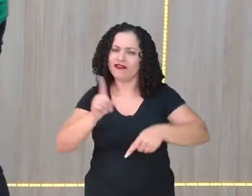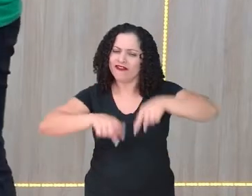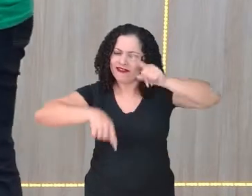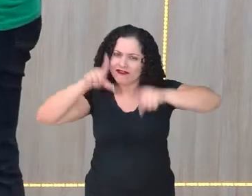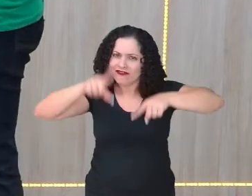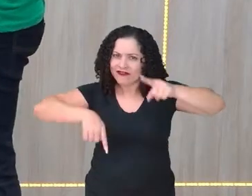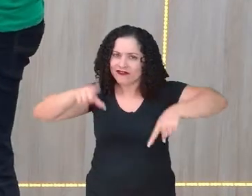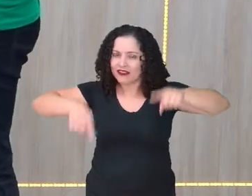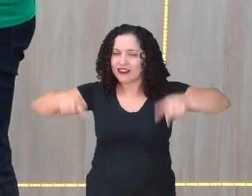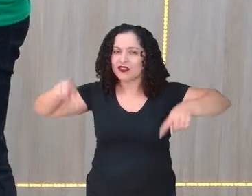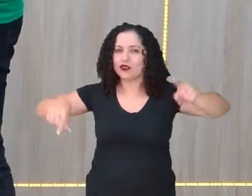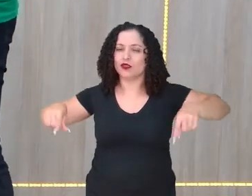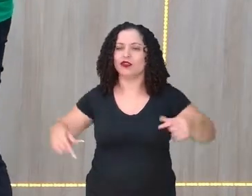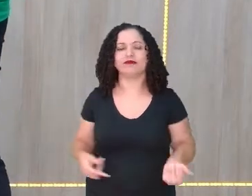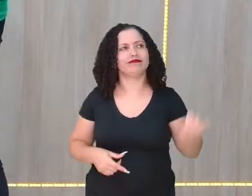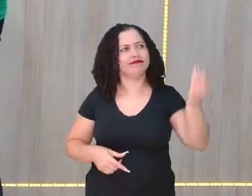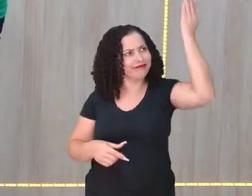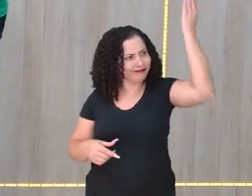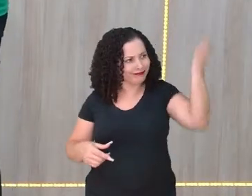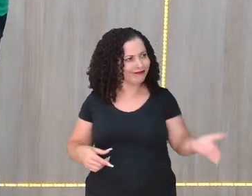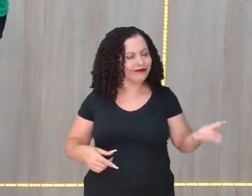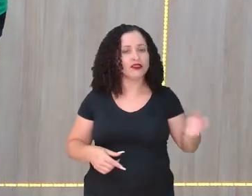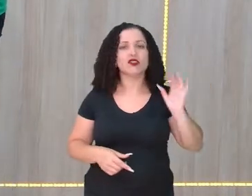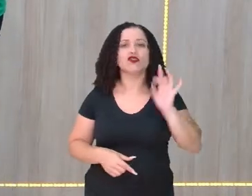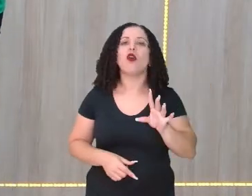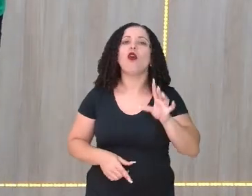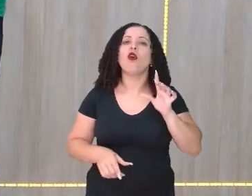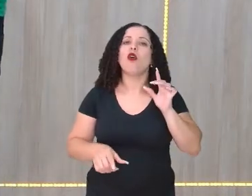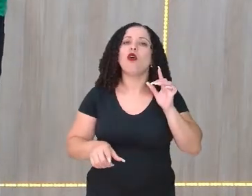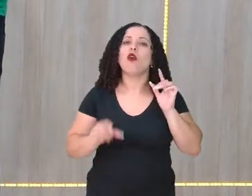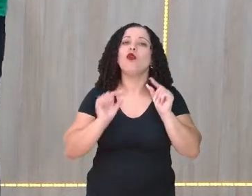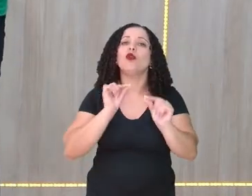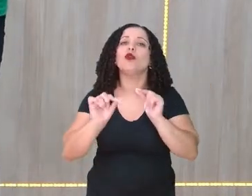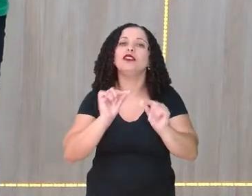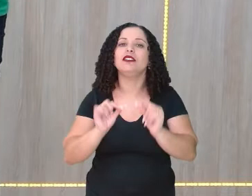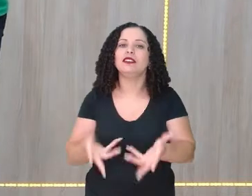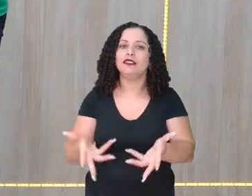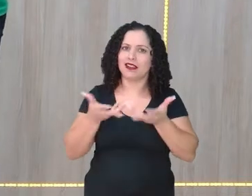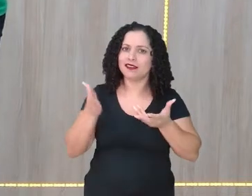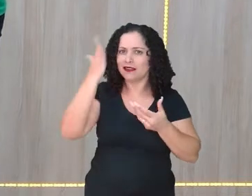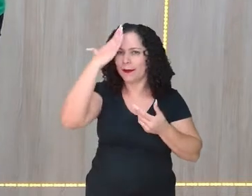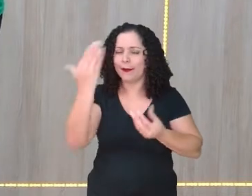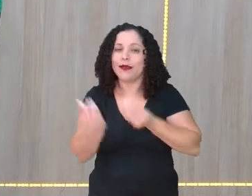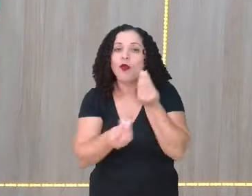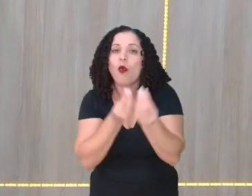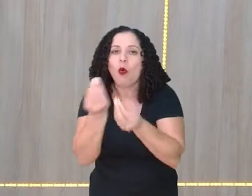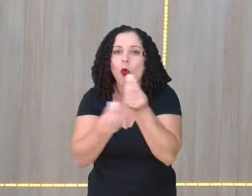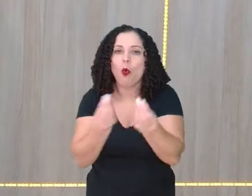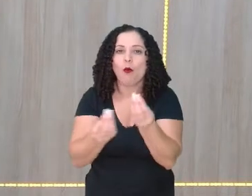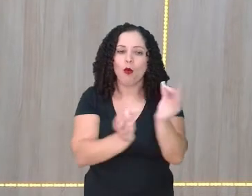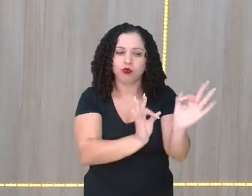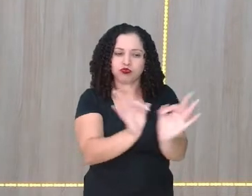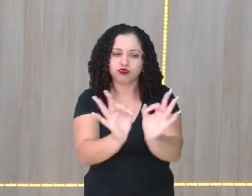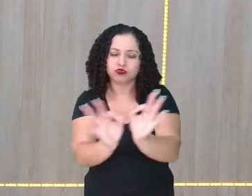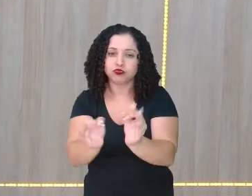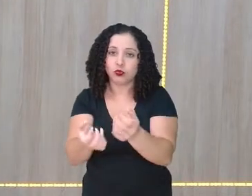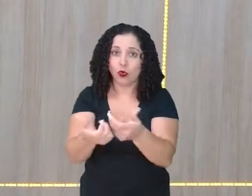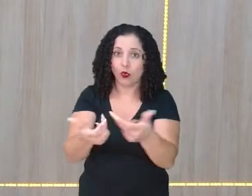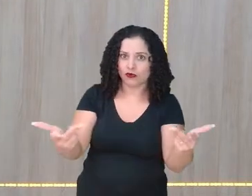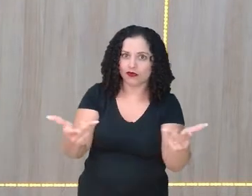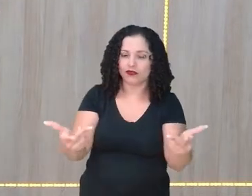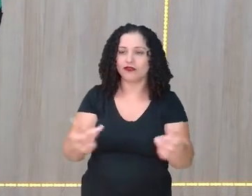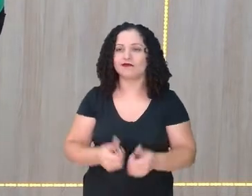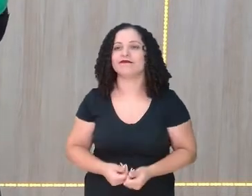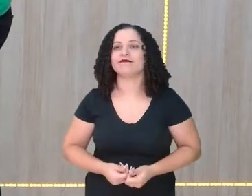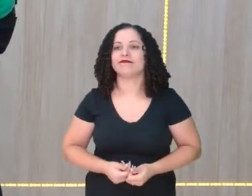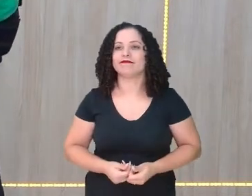princípio, só pergunta como, só quer saber o modo que a coisa foi feita. A única coisa que how quer a princípio é isso